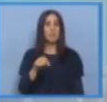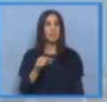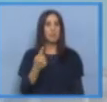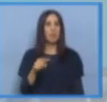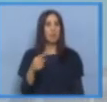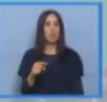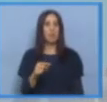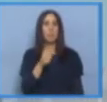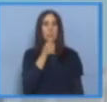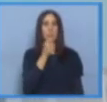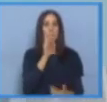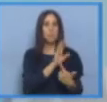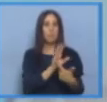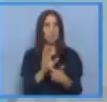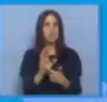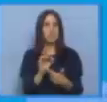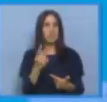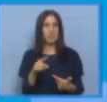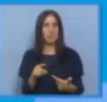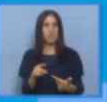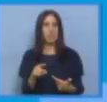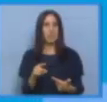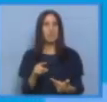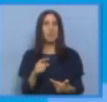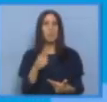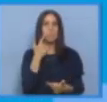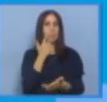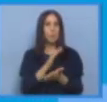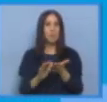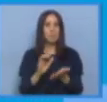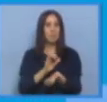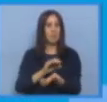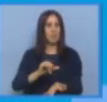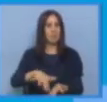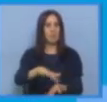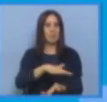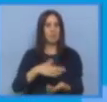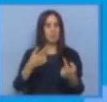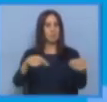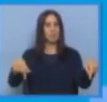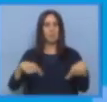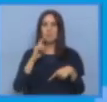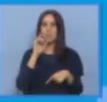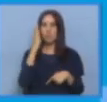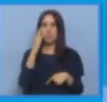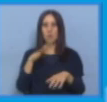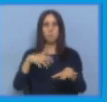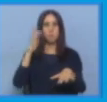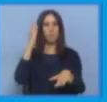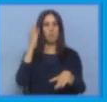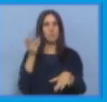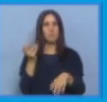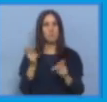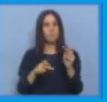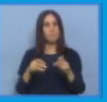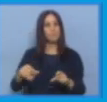teremos também a questão de mostrar uma figueira que muita gente não conhece. Então, os espaços estão também importantes. Exato. Então, as conferências irão ocorrer em